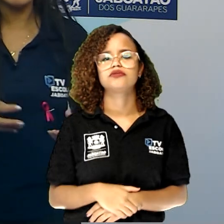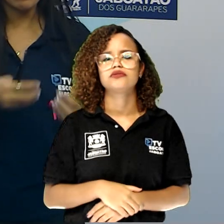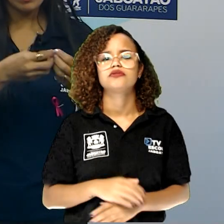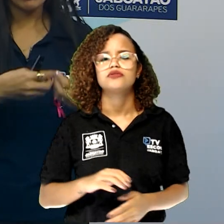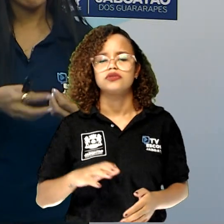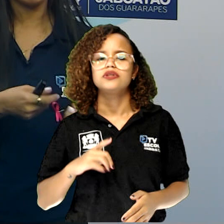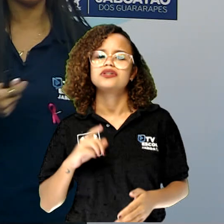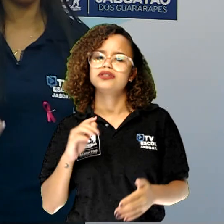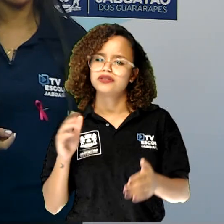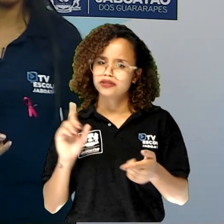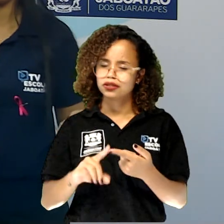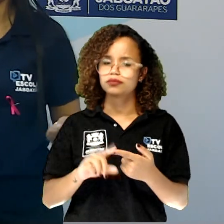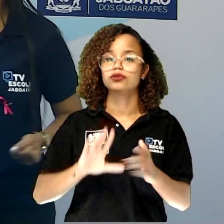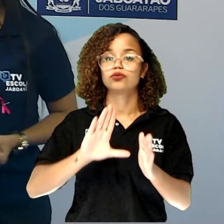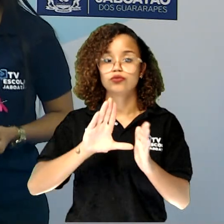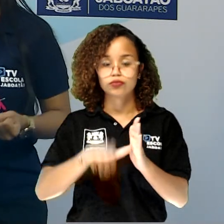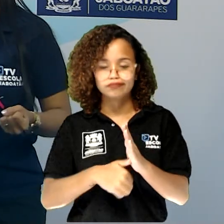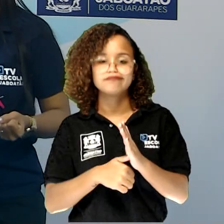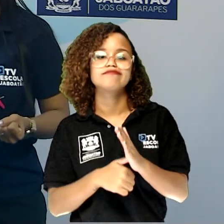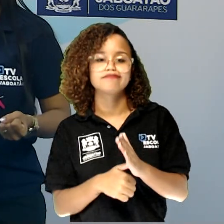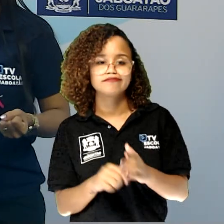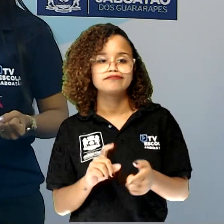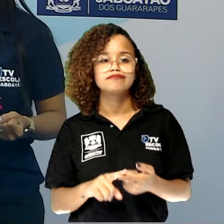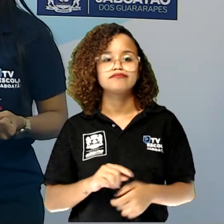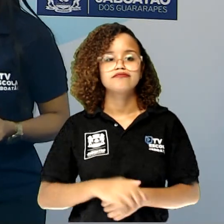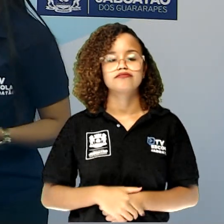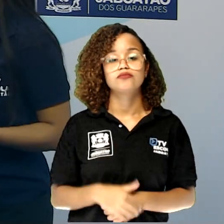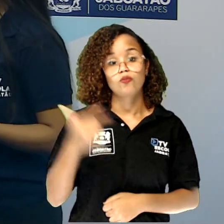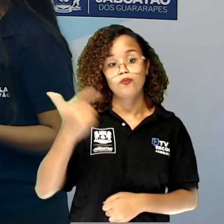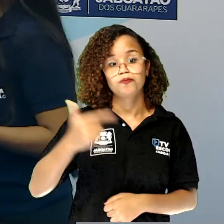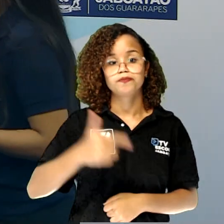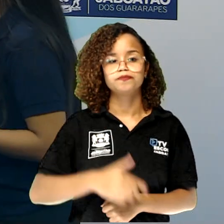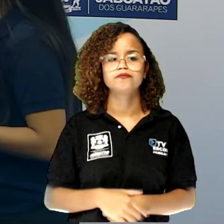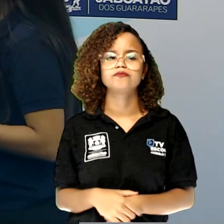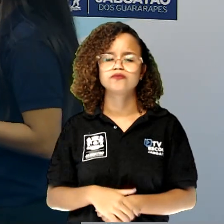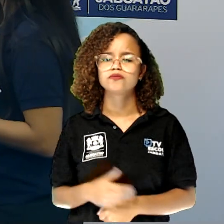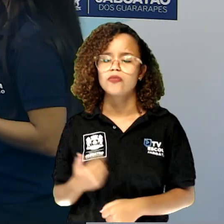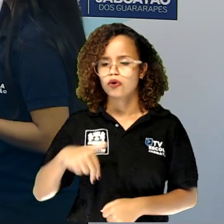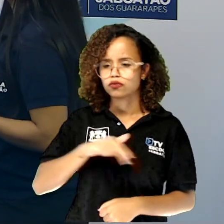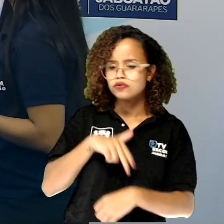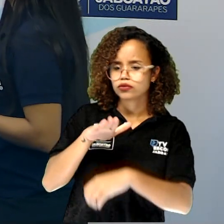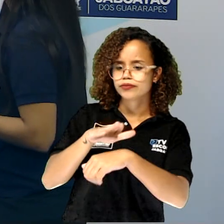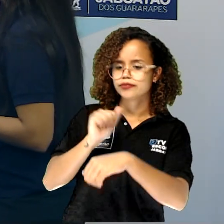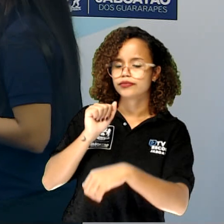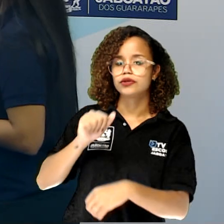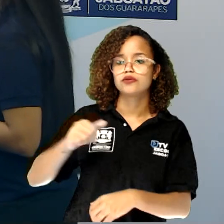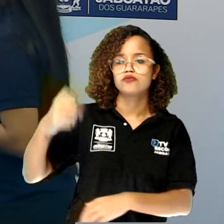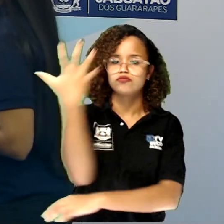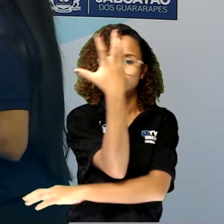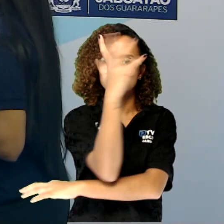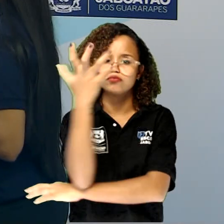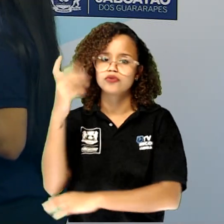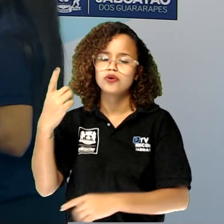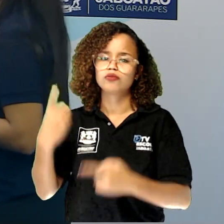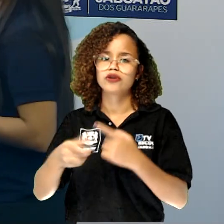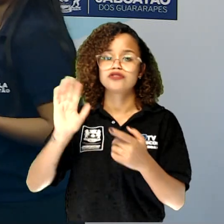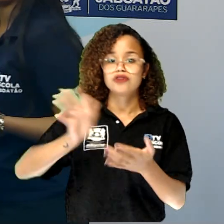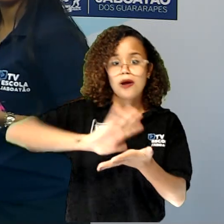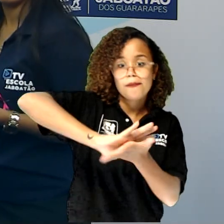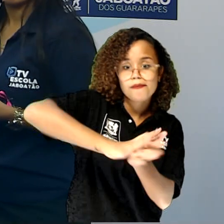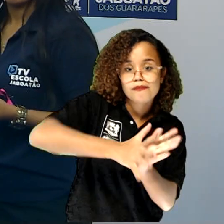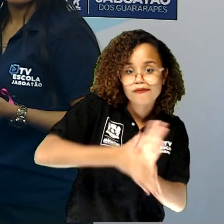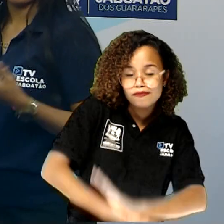leve. Agora vamos para a diferença, para ficar mais claro, né? Anedota e piada são o mesmo gênero? A gente já está vendo ao longo da